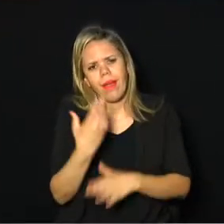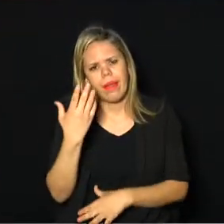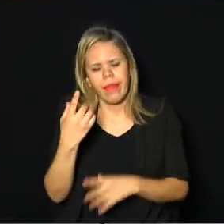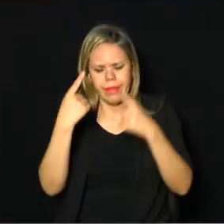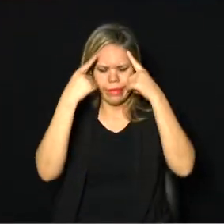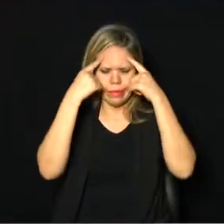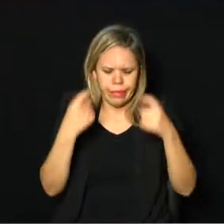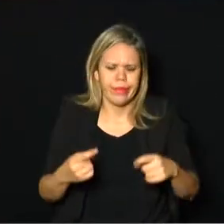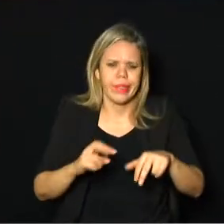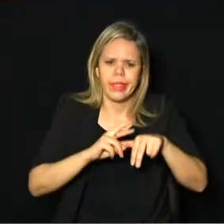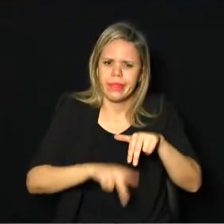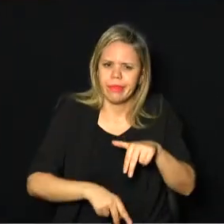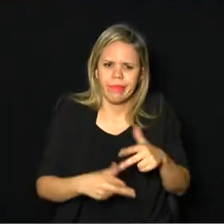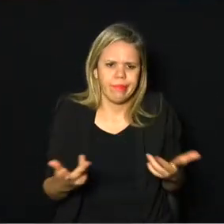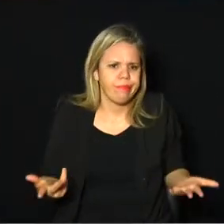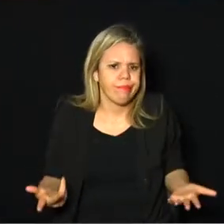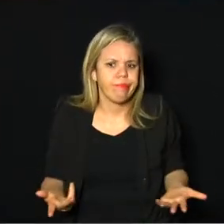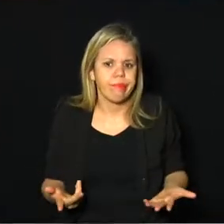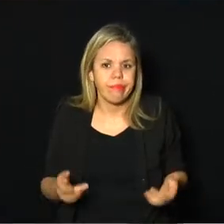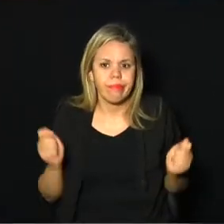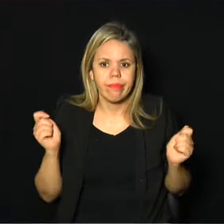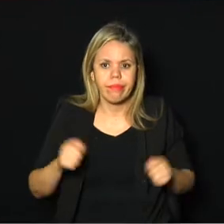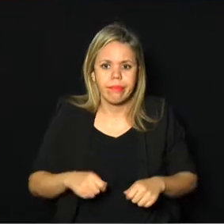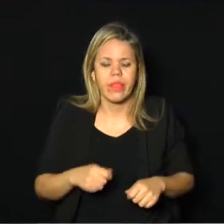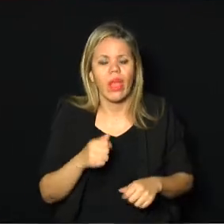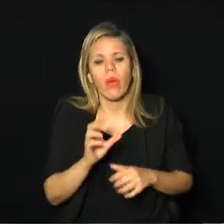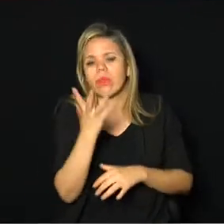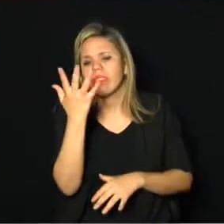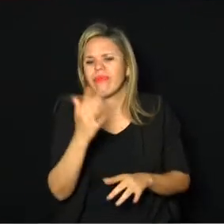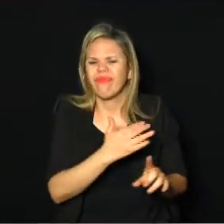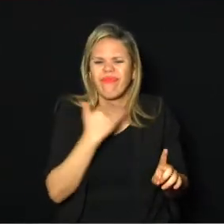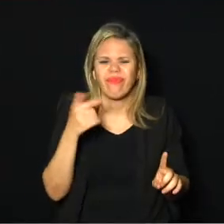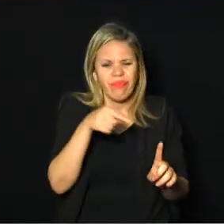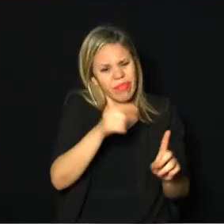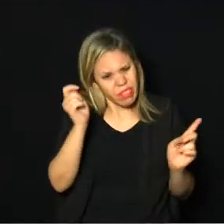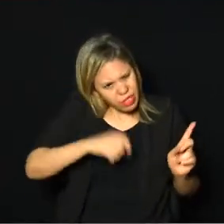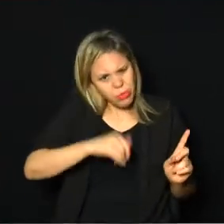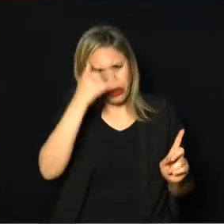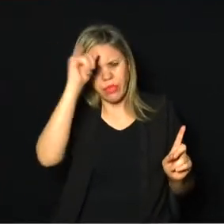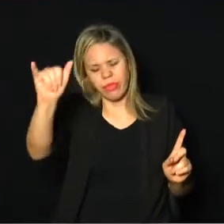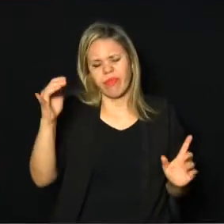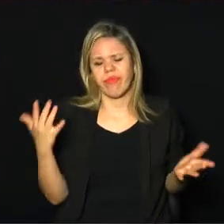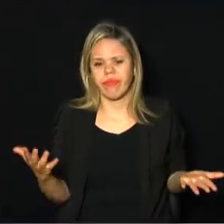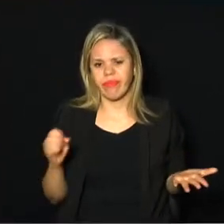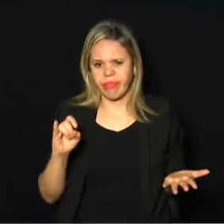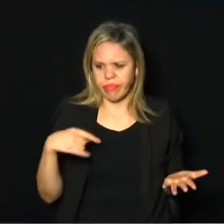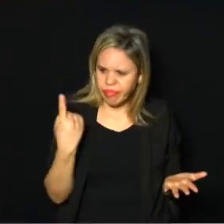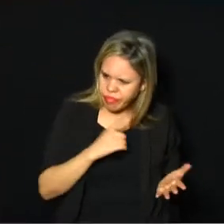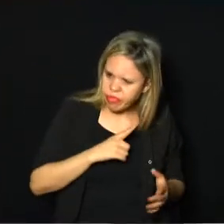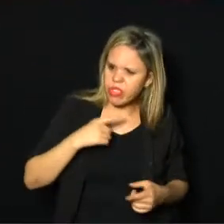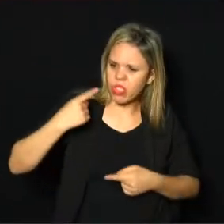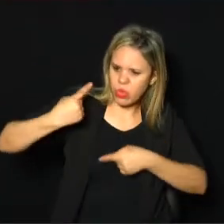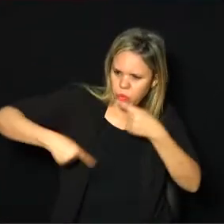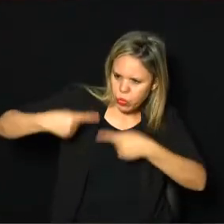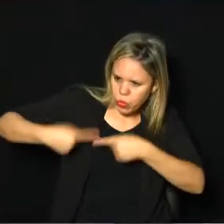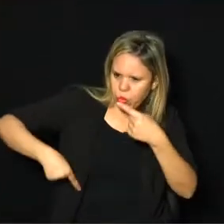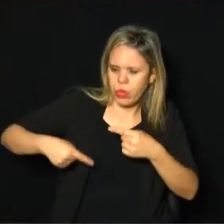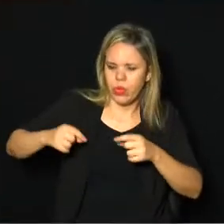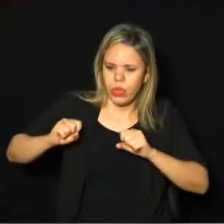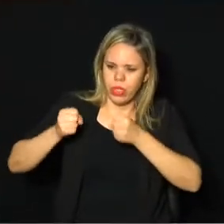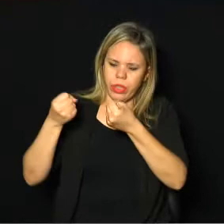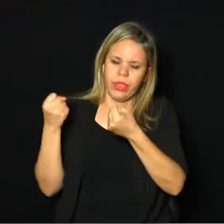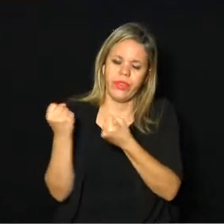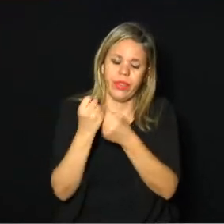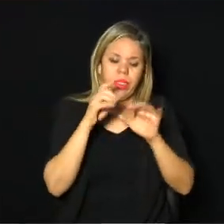de gênero, ele são mortes que a gente poderia prevenir caso a gente tivesse políticas, e é importante